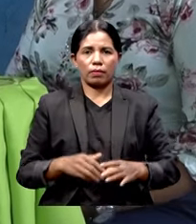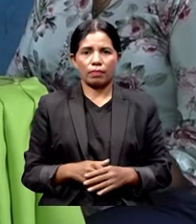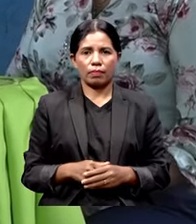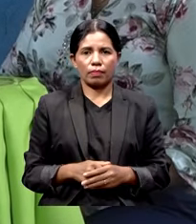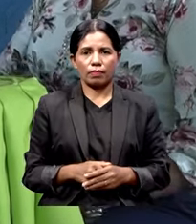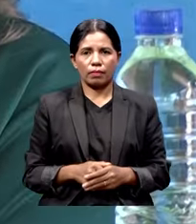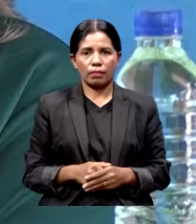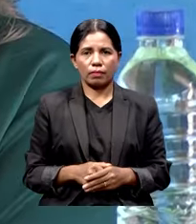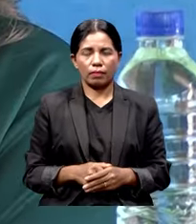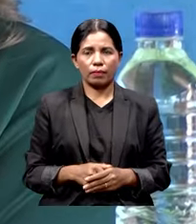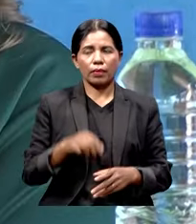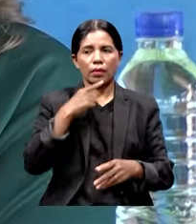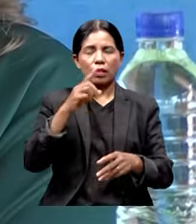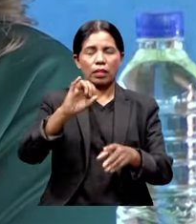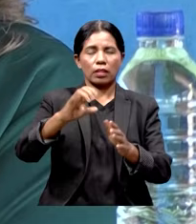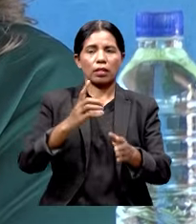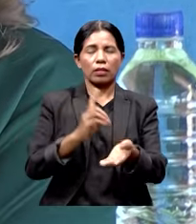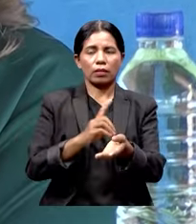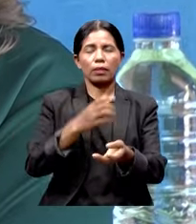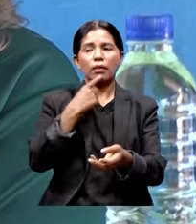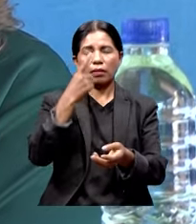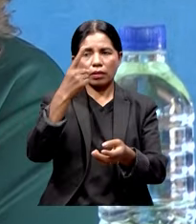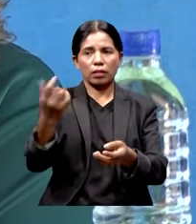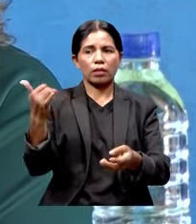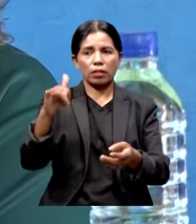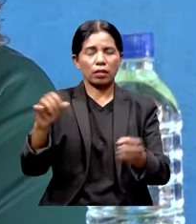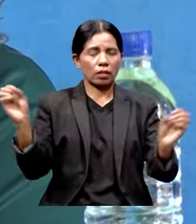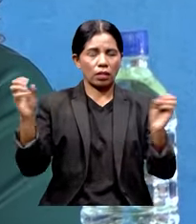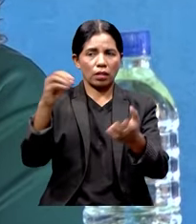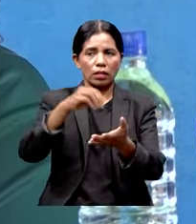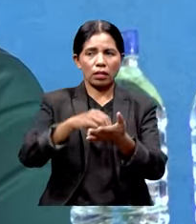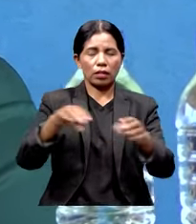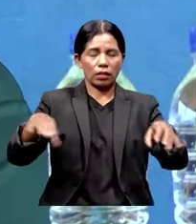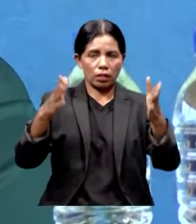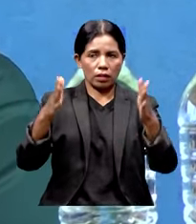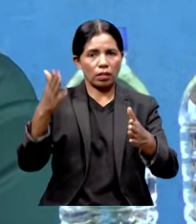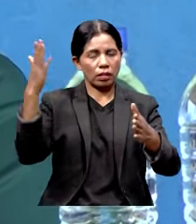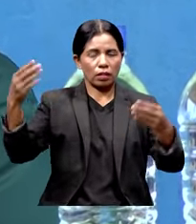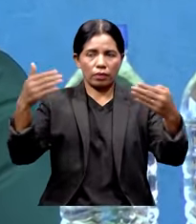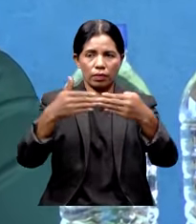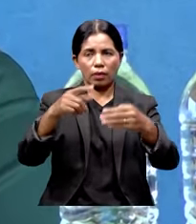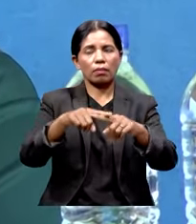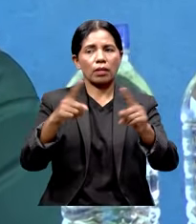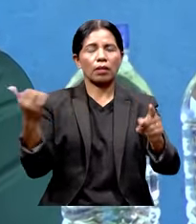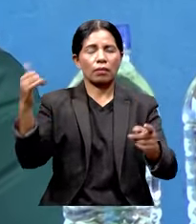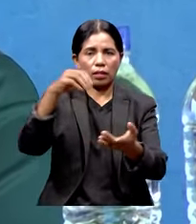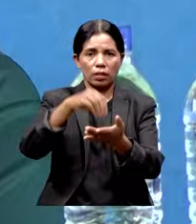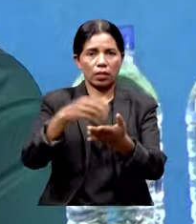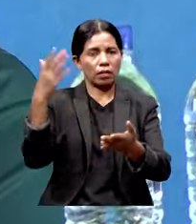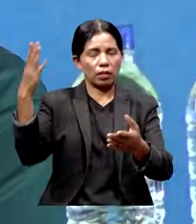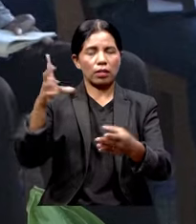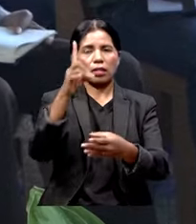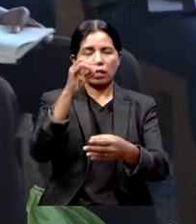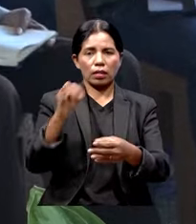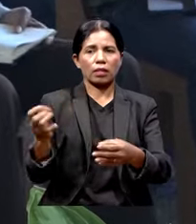ho regras ne inspetora geral ai faesa hatete sira seila destaca ona funcionari sira iha fronteira mai be destaca deit iha